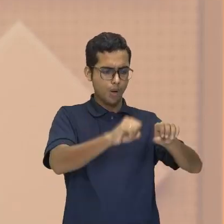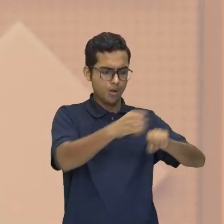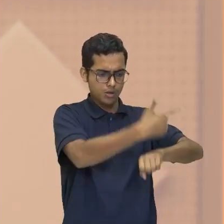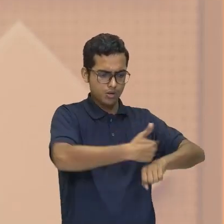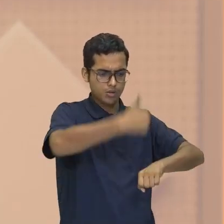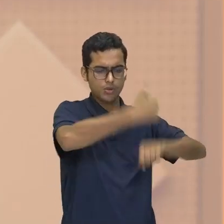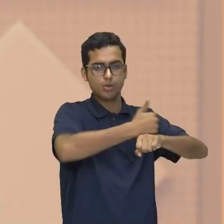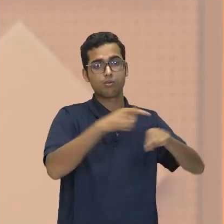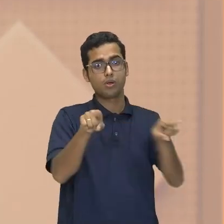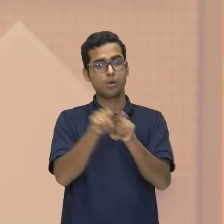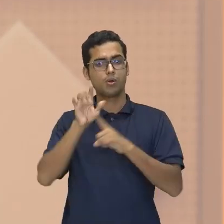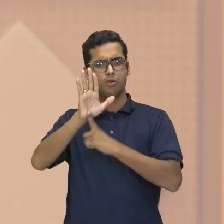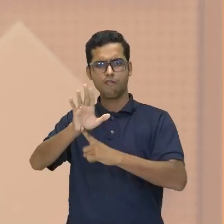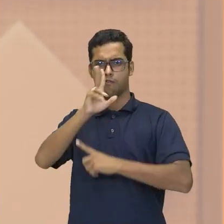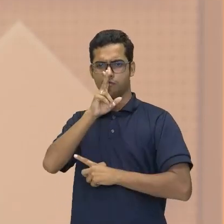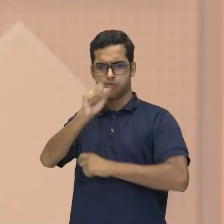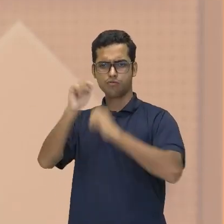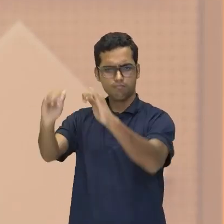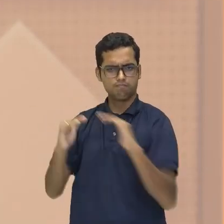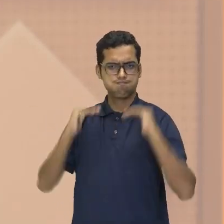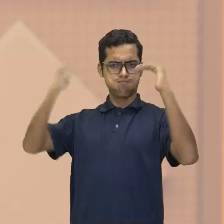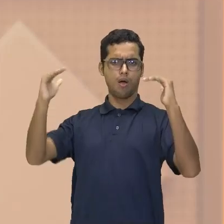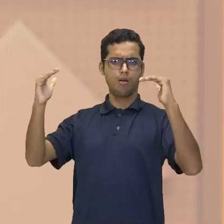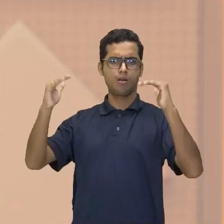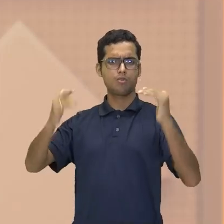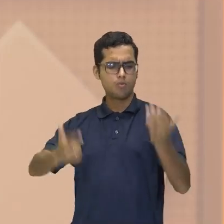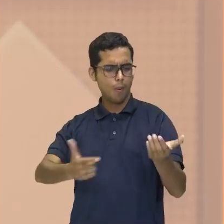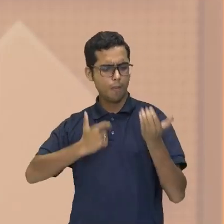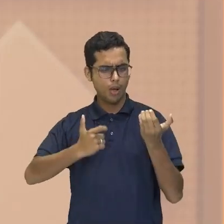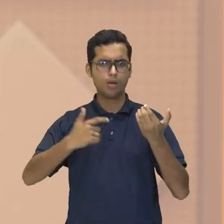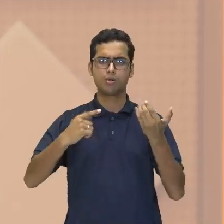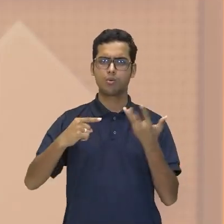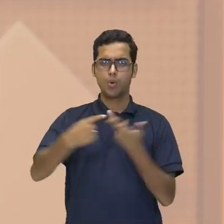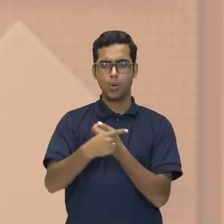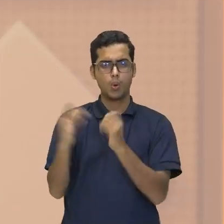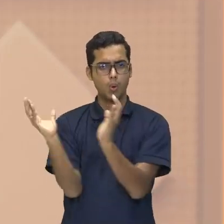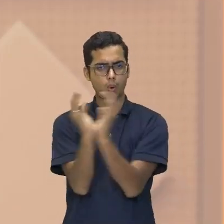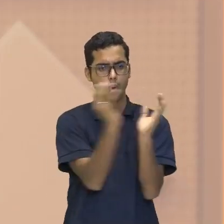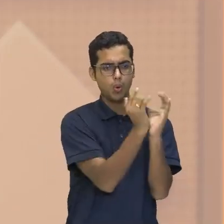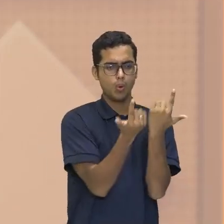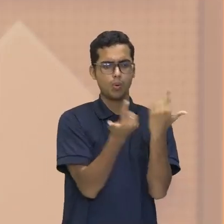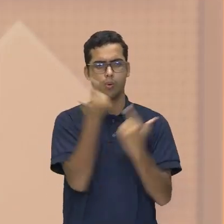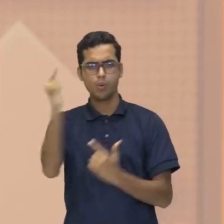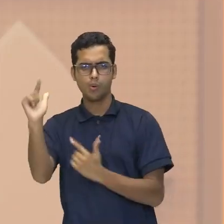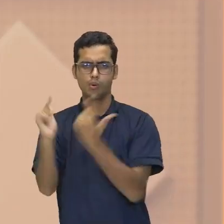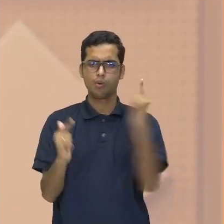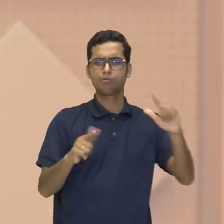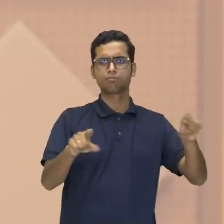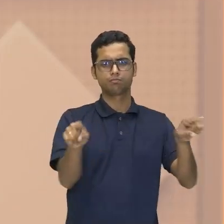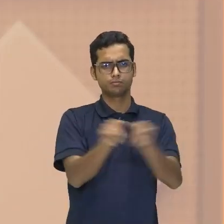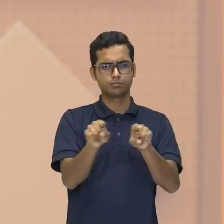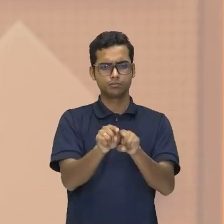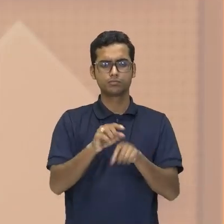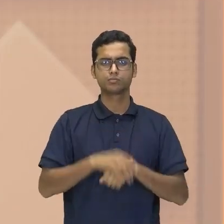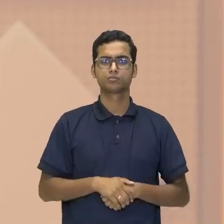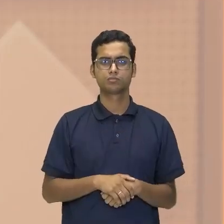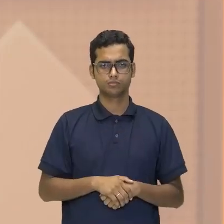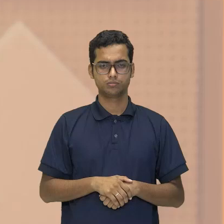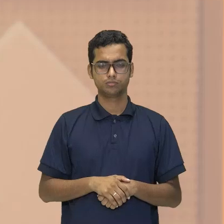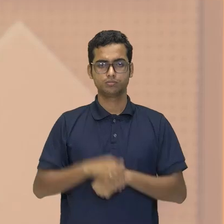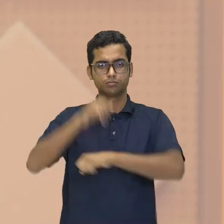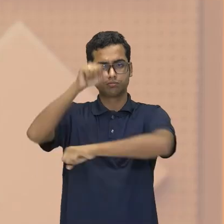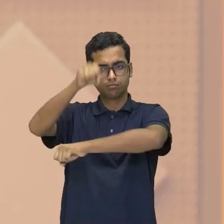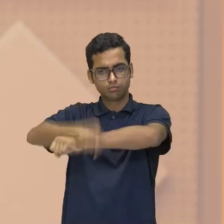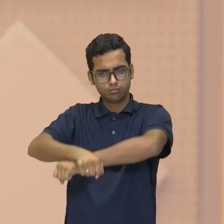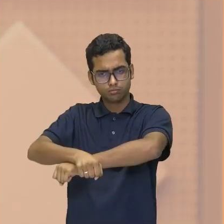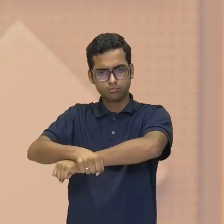também mostrar a superioridade bélica de um grupo para outro. Passamos por essa questão da